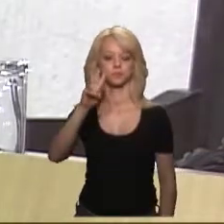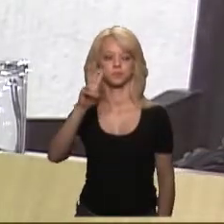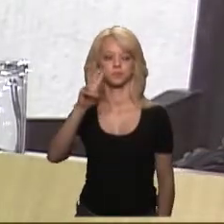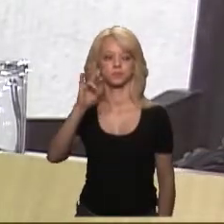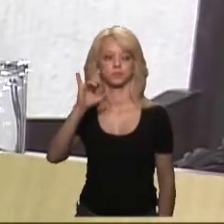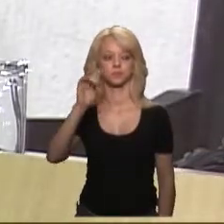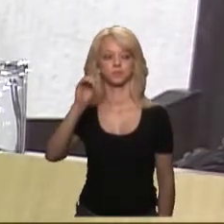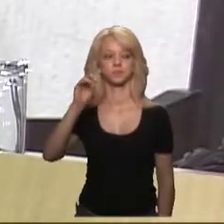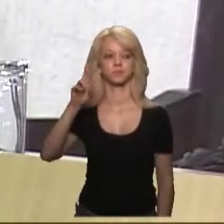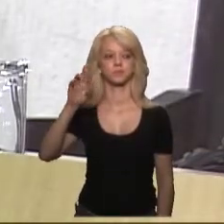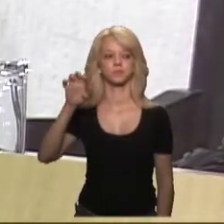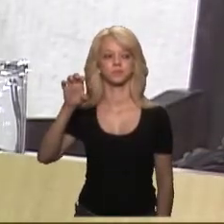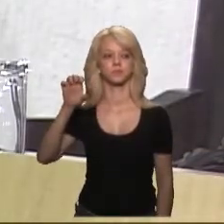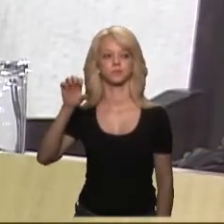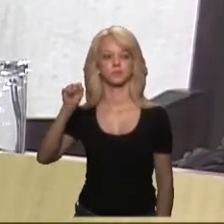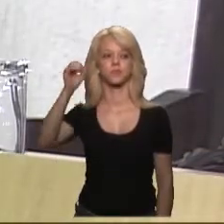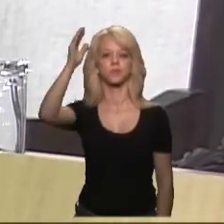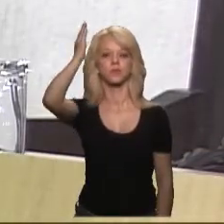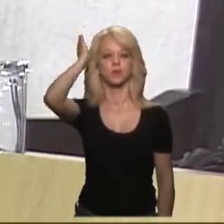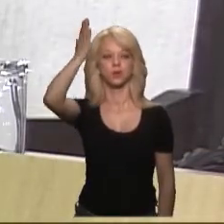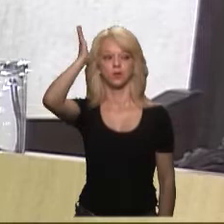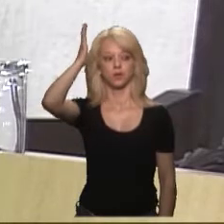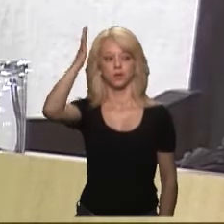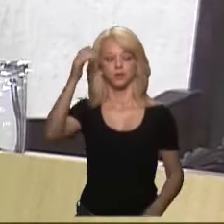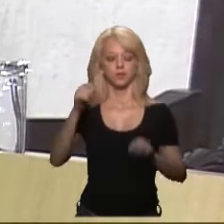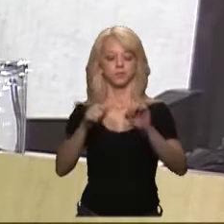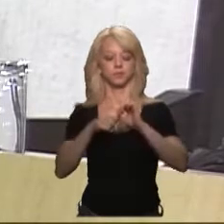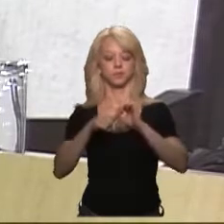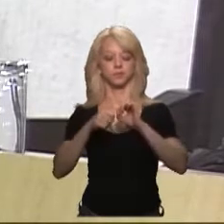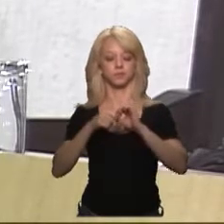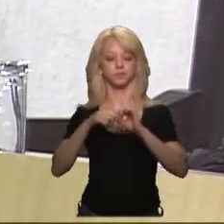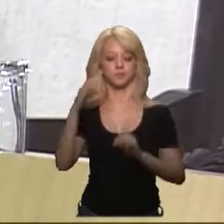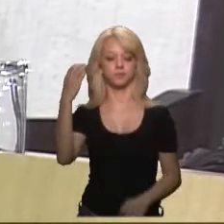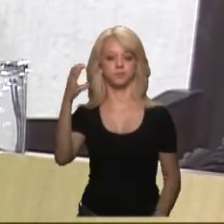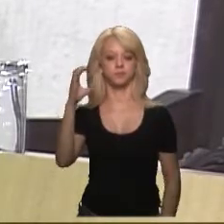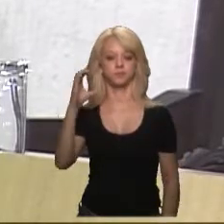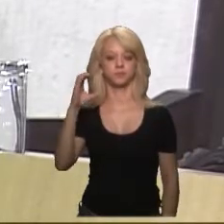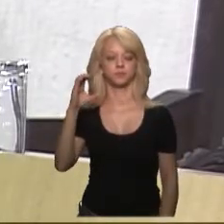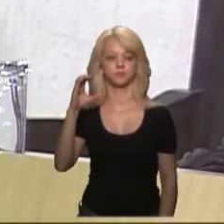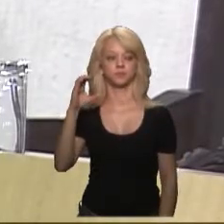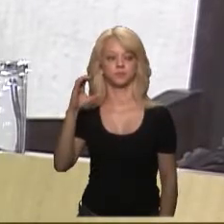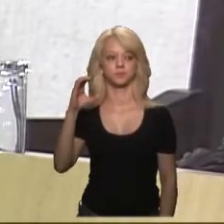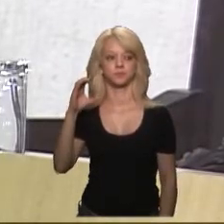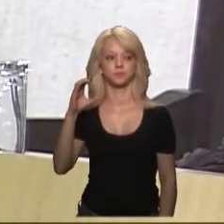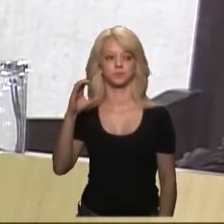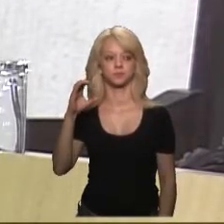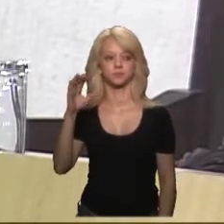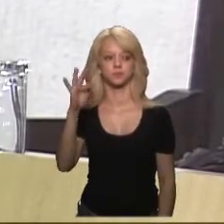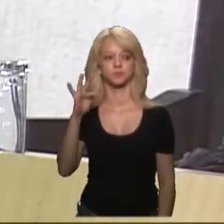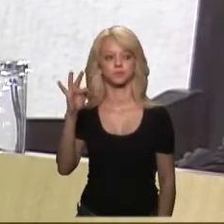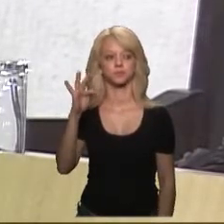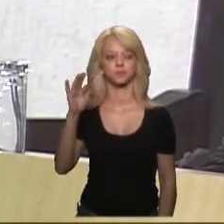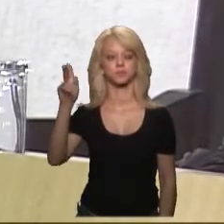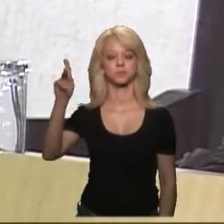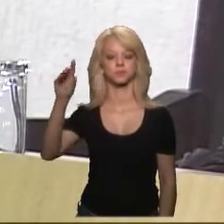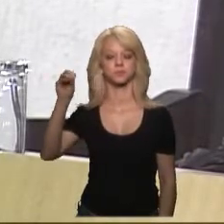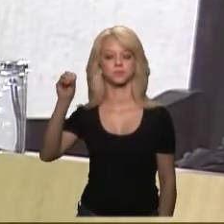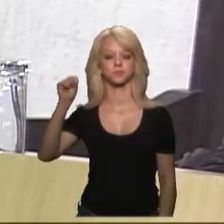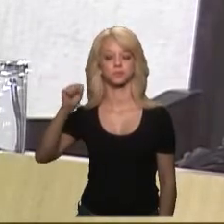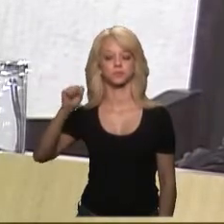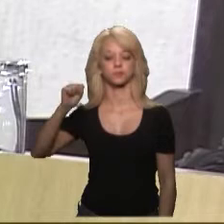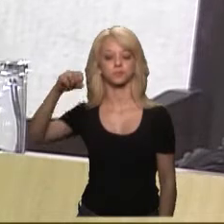estáveis do município de Taubaté que frequentam cursos de atualização, extensão e especialização em nível